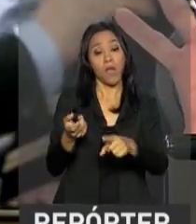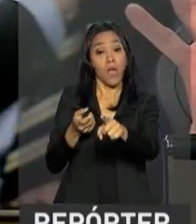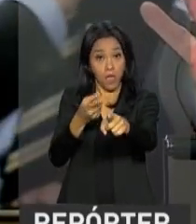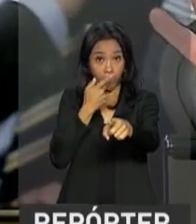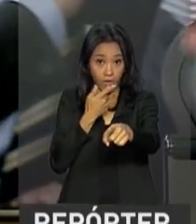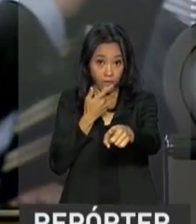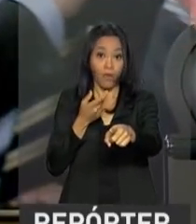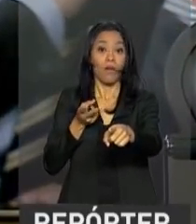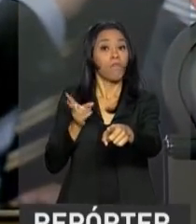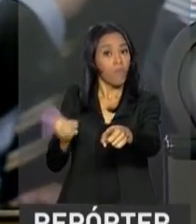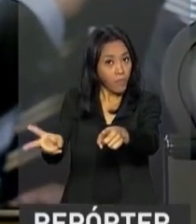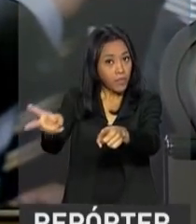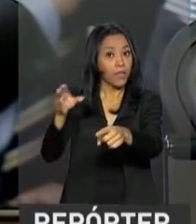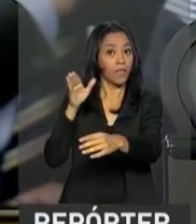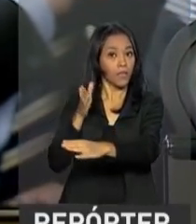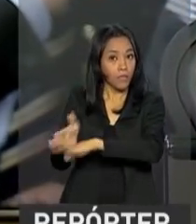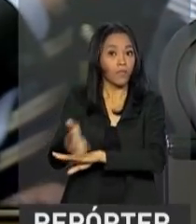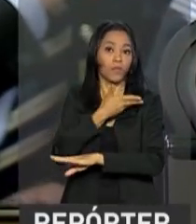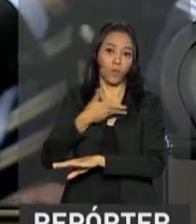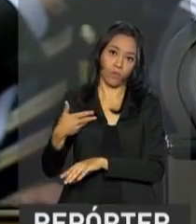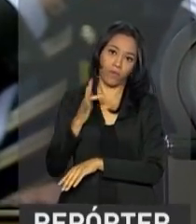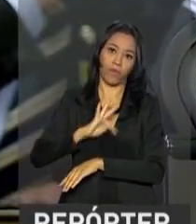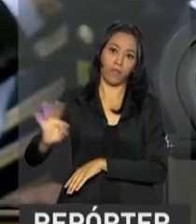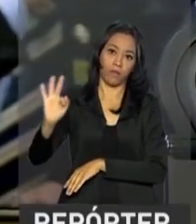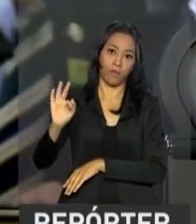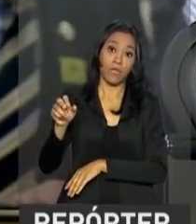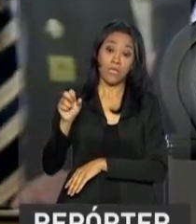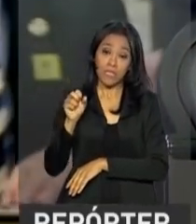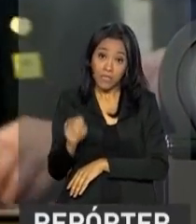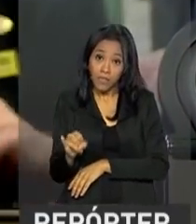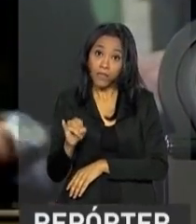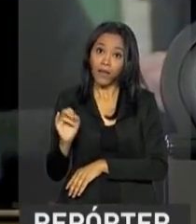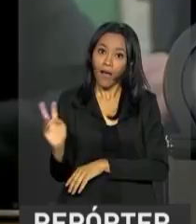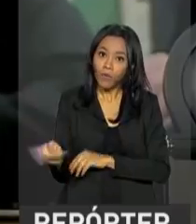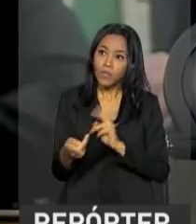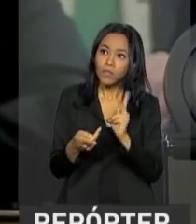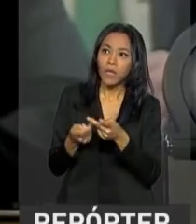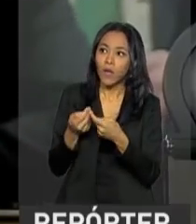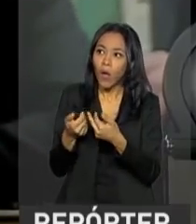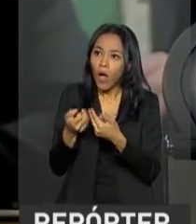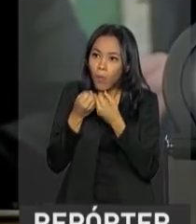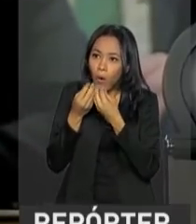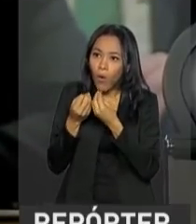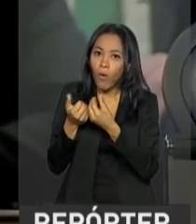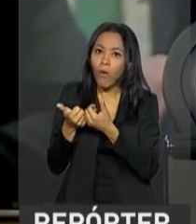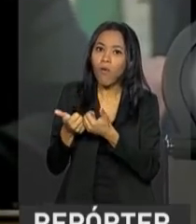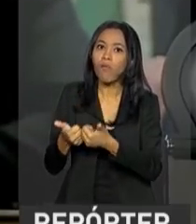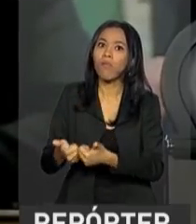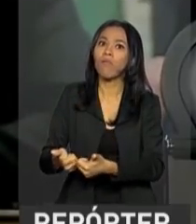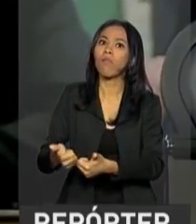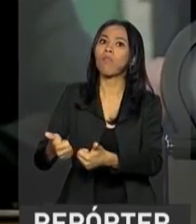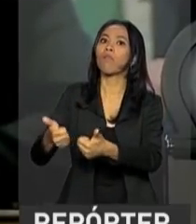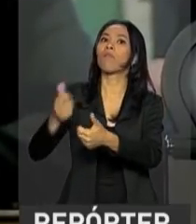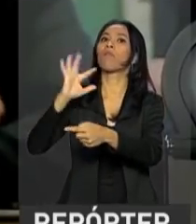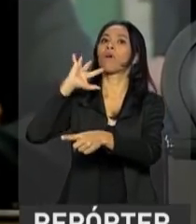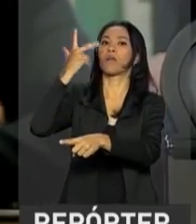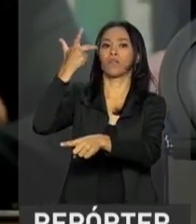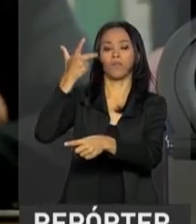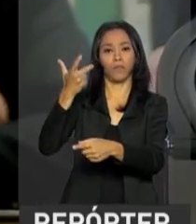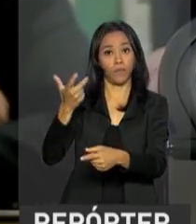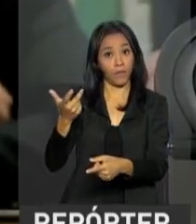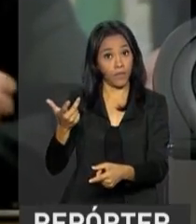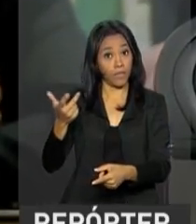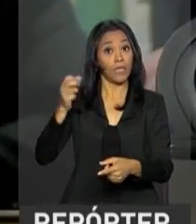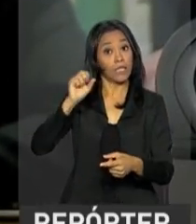num dado momento se a intervenção causar todos os seus efeitos necessários e suficientes e se